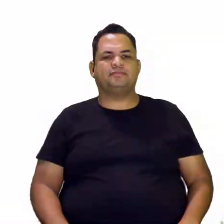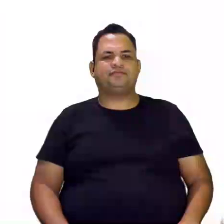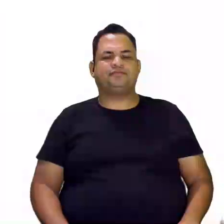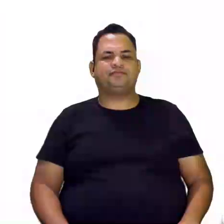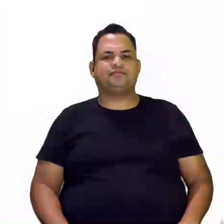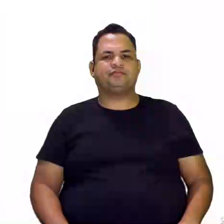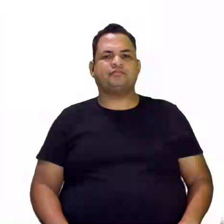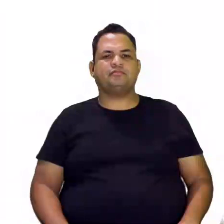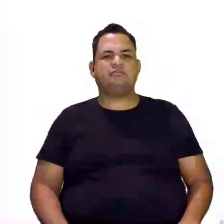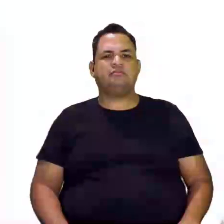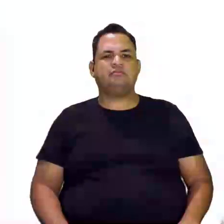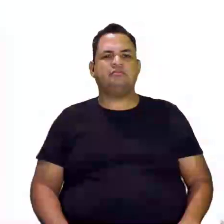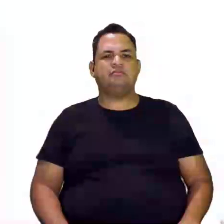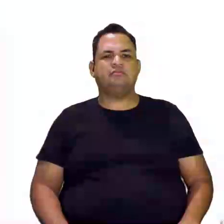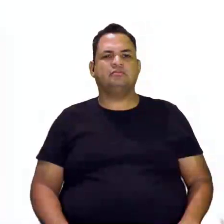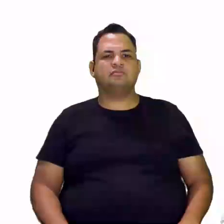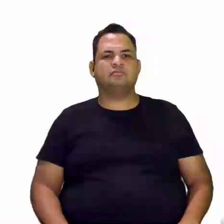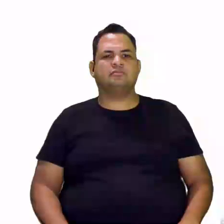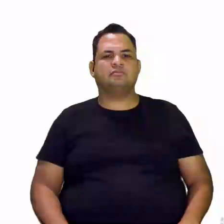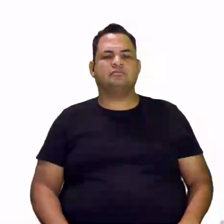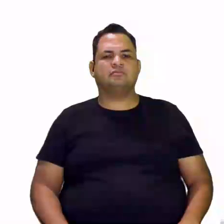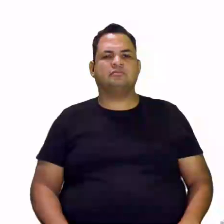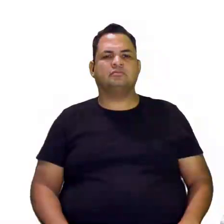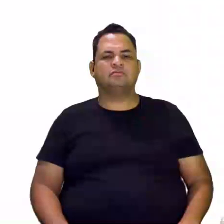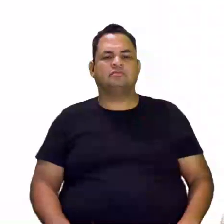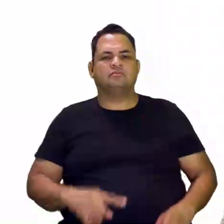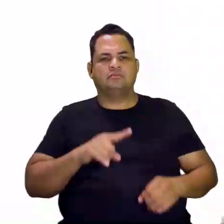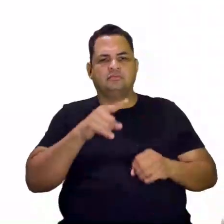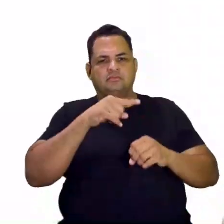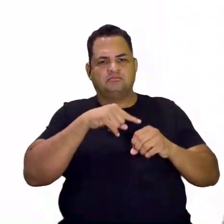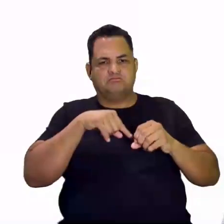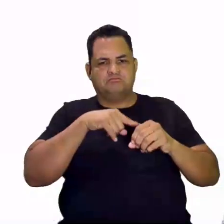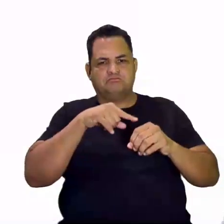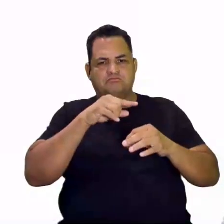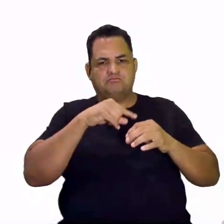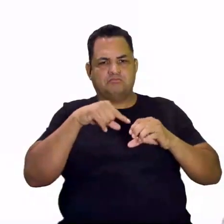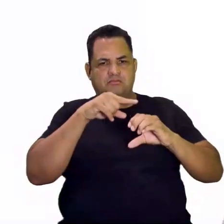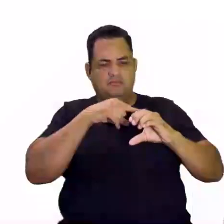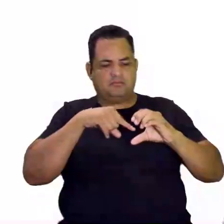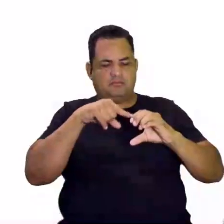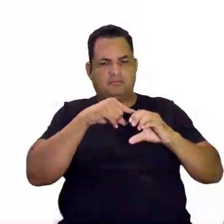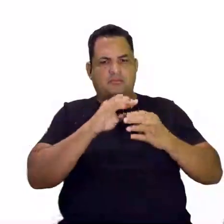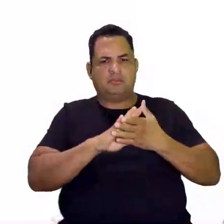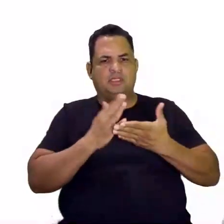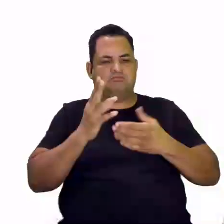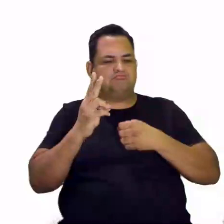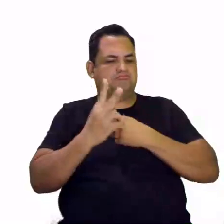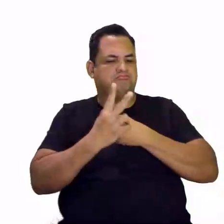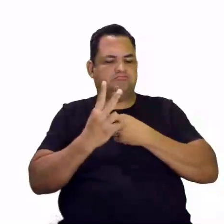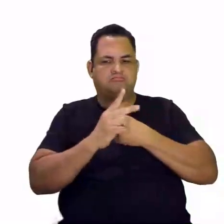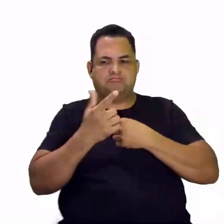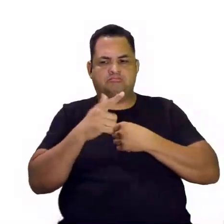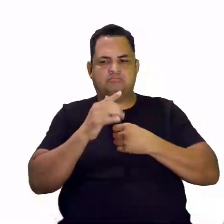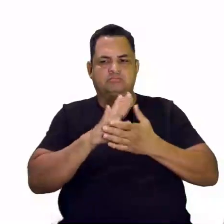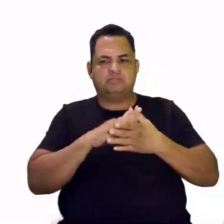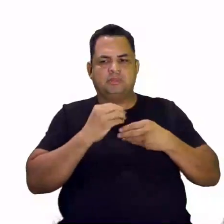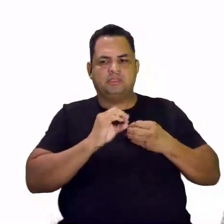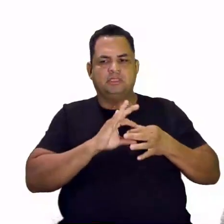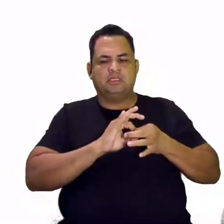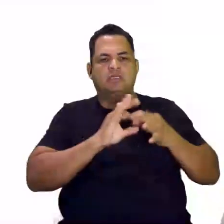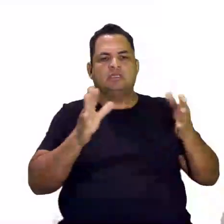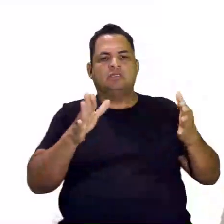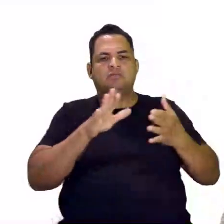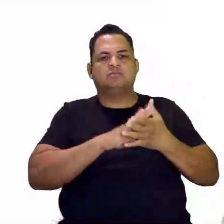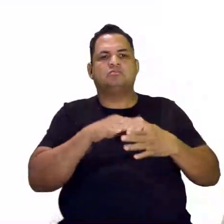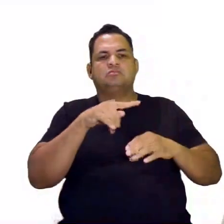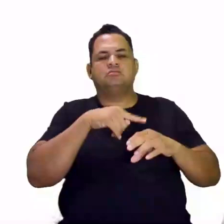O material dele genético aqui, tá aqui, enroladinho, beleza. Não tem nada protegendo. Ele tá ali disperso no citoplasma,